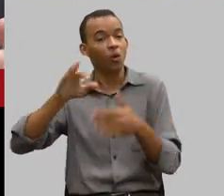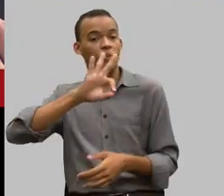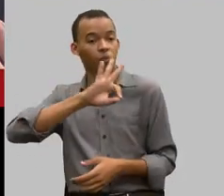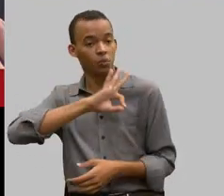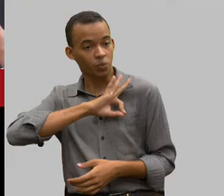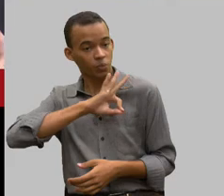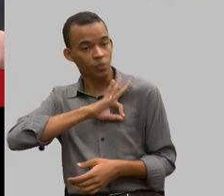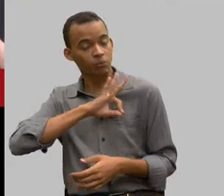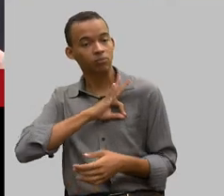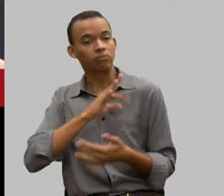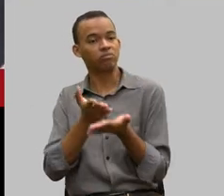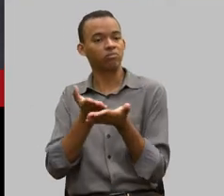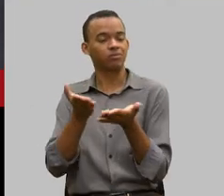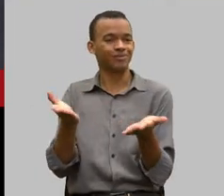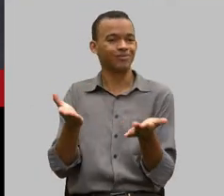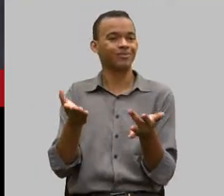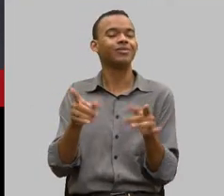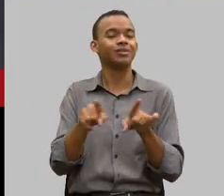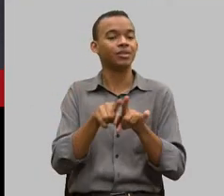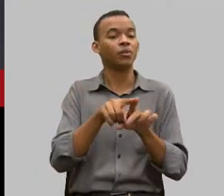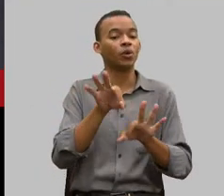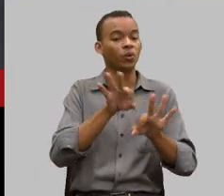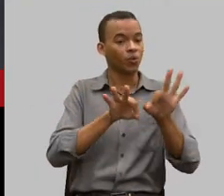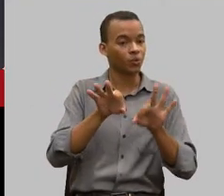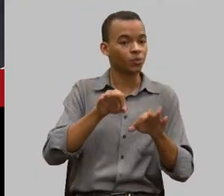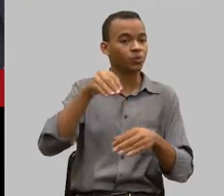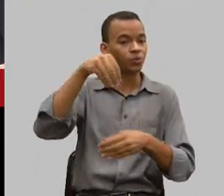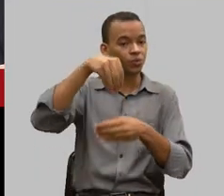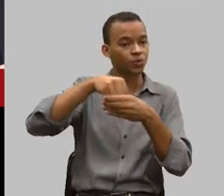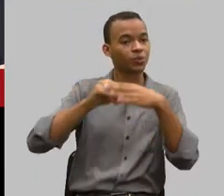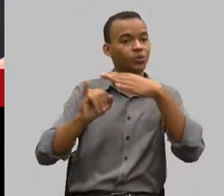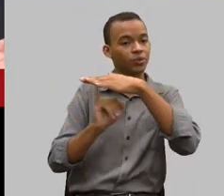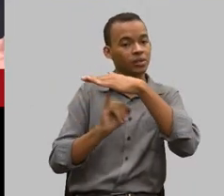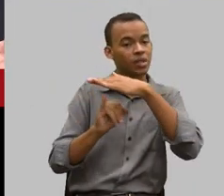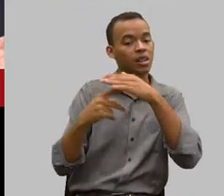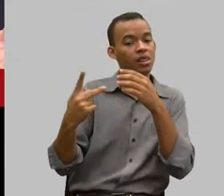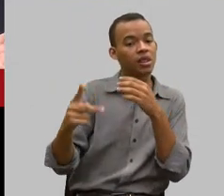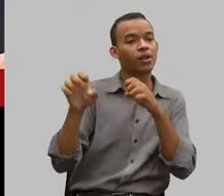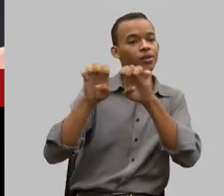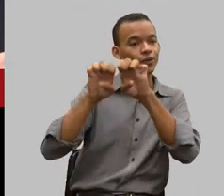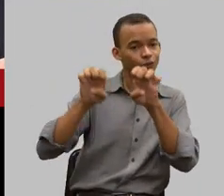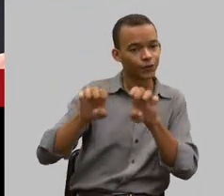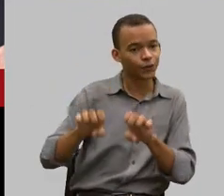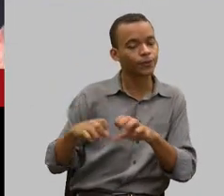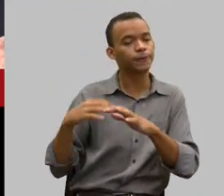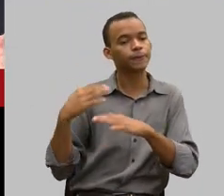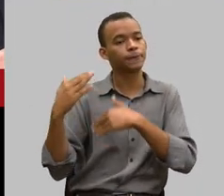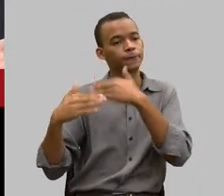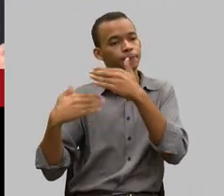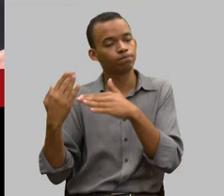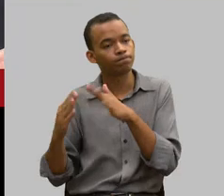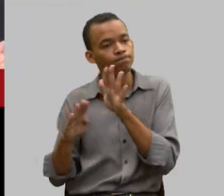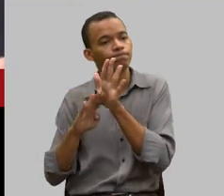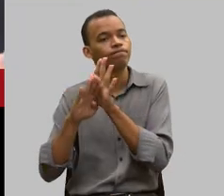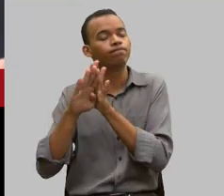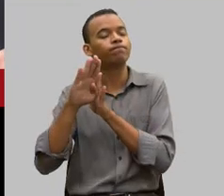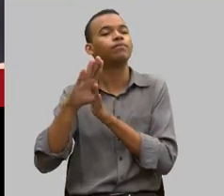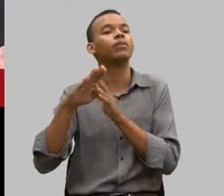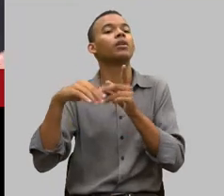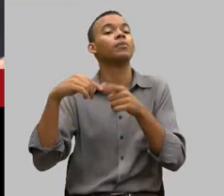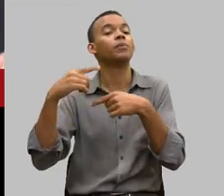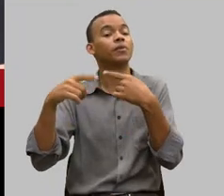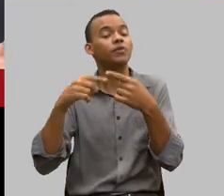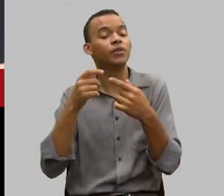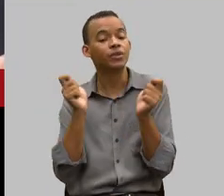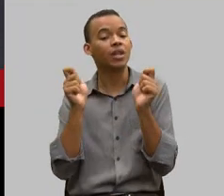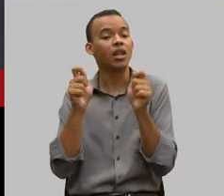Bombeiros Militares com organização interna da sua estrutura de carreira que indiretamente beneficiaria a todos